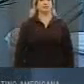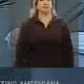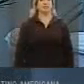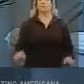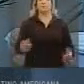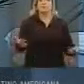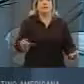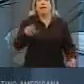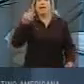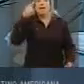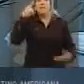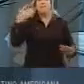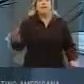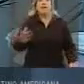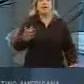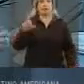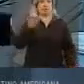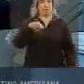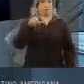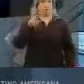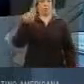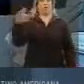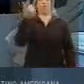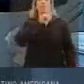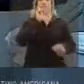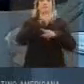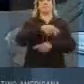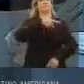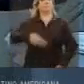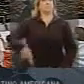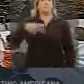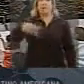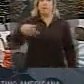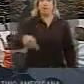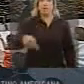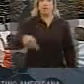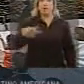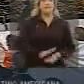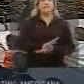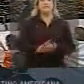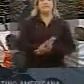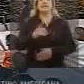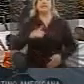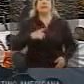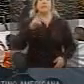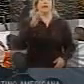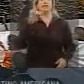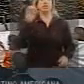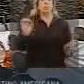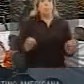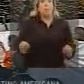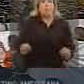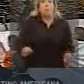quem imaginava que Dom Lugo chegasse ao governo do Paraguai sem ter sequer um partido político?